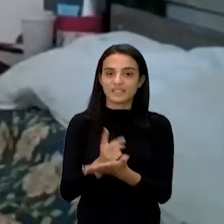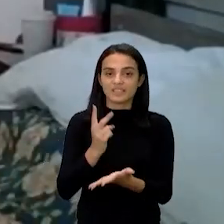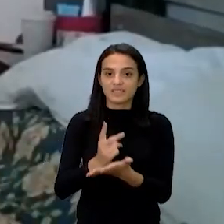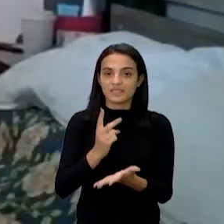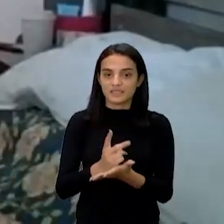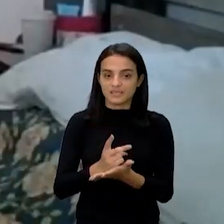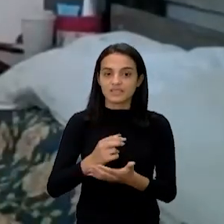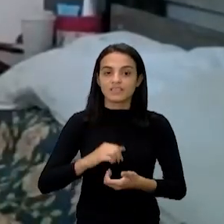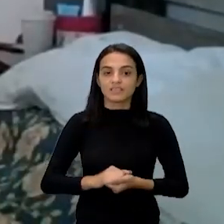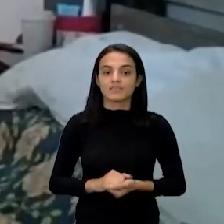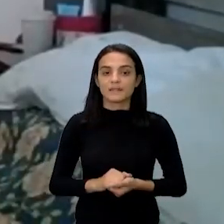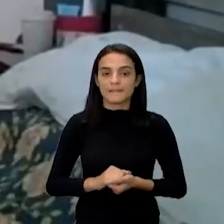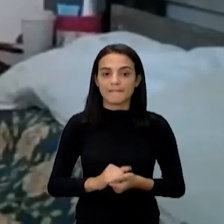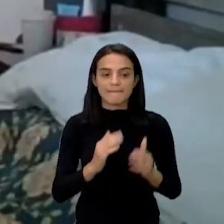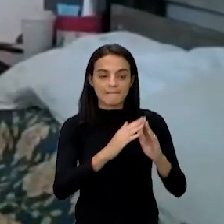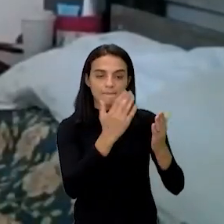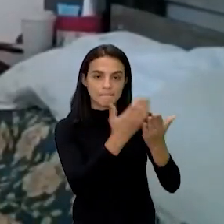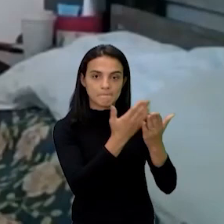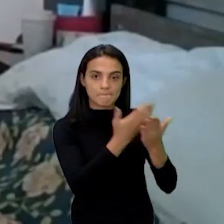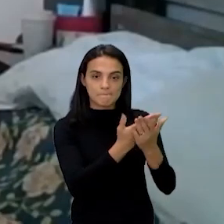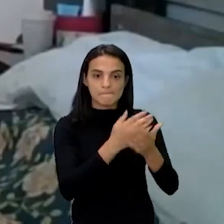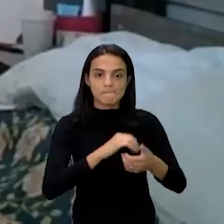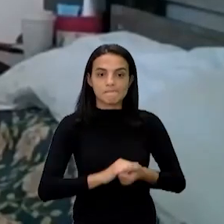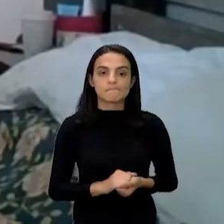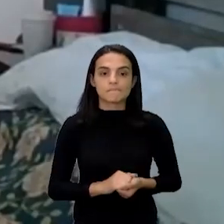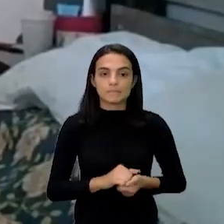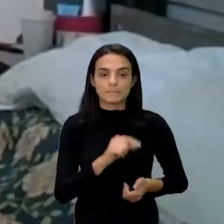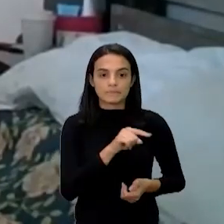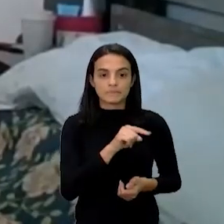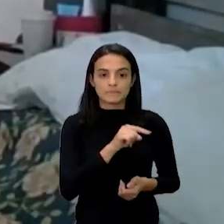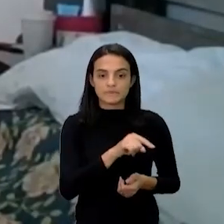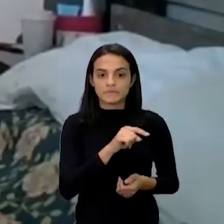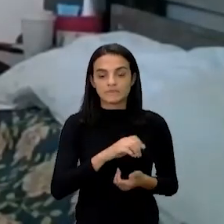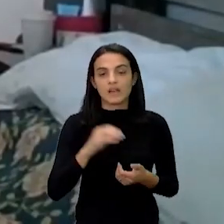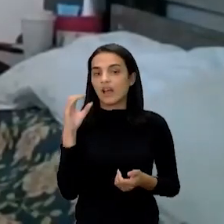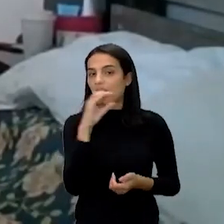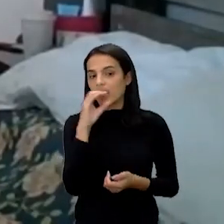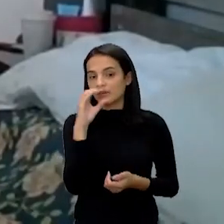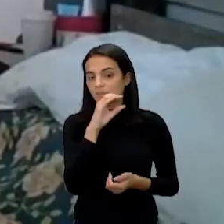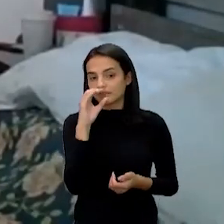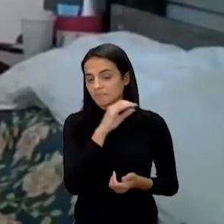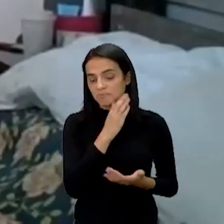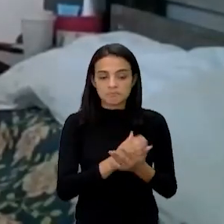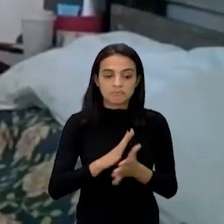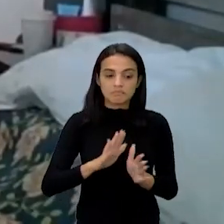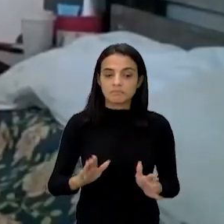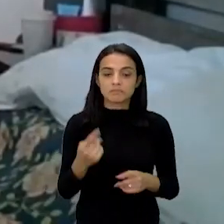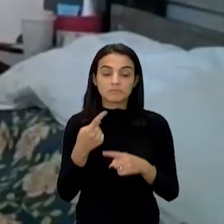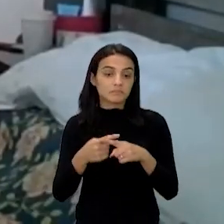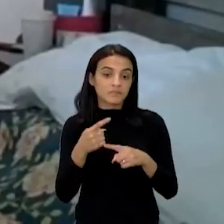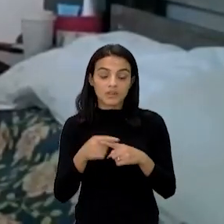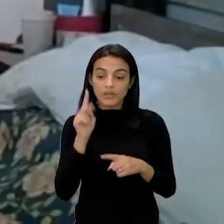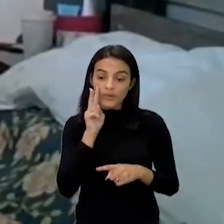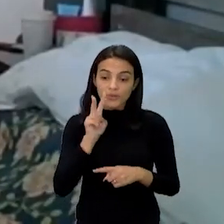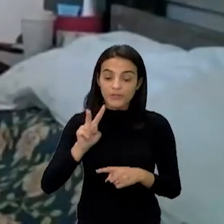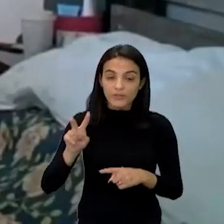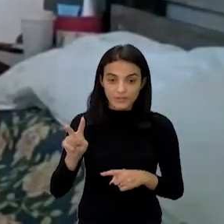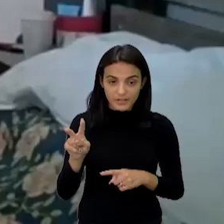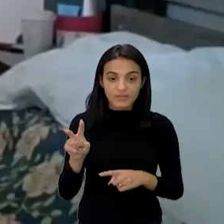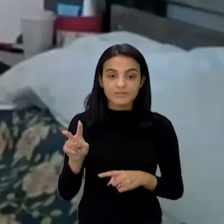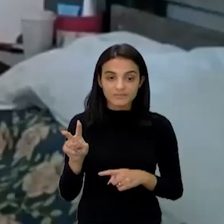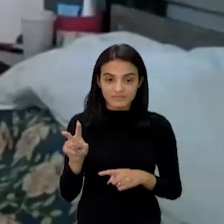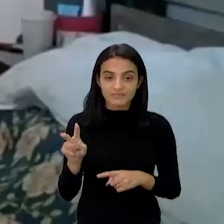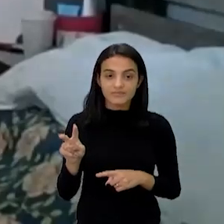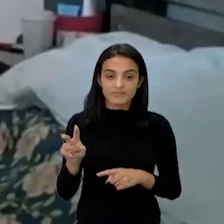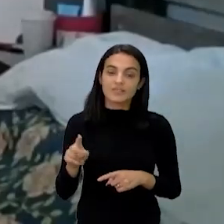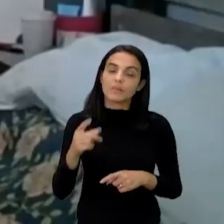expectativa muito alta com relação à escola, e aquilo rapidamente acabava, né? Porque eu via que era mais